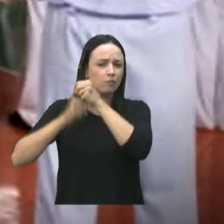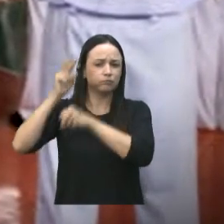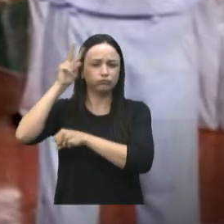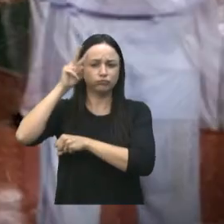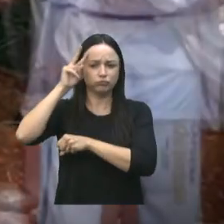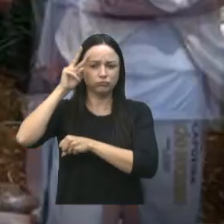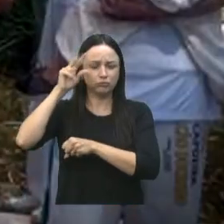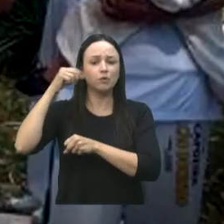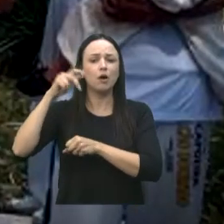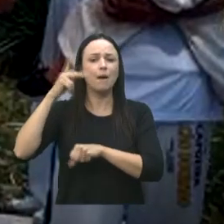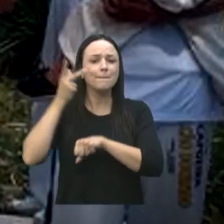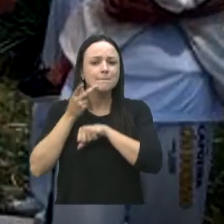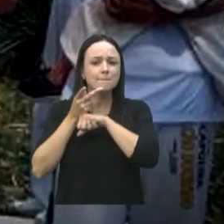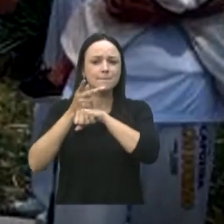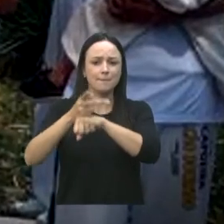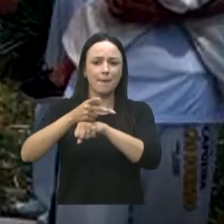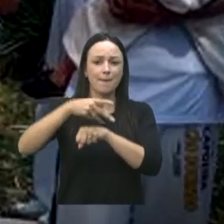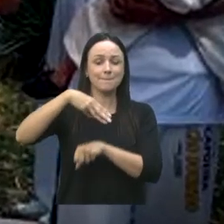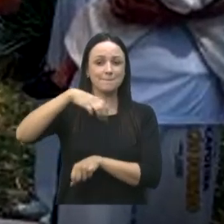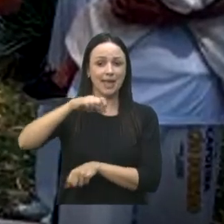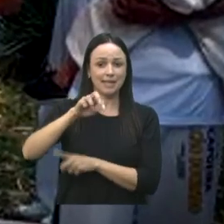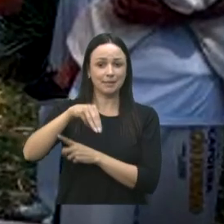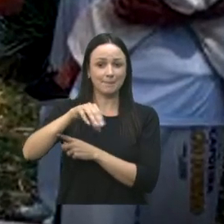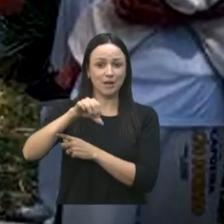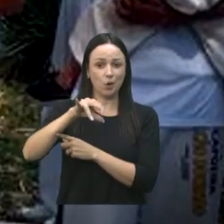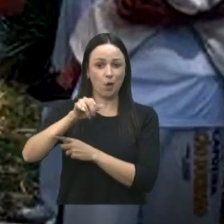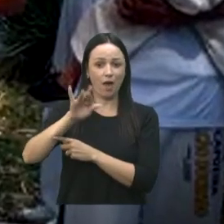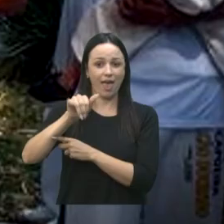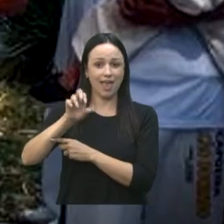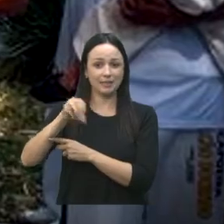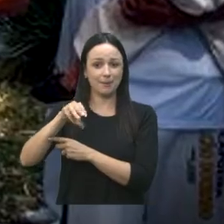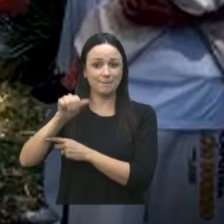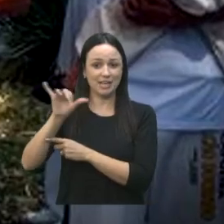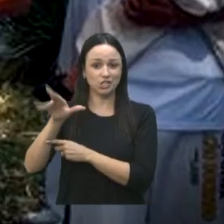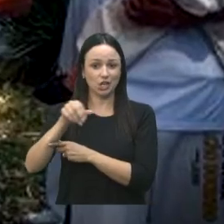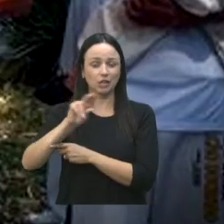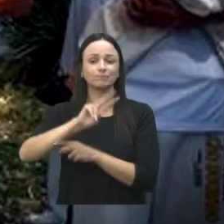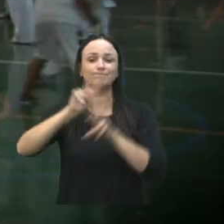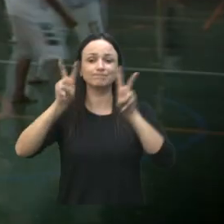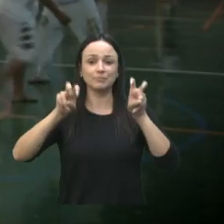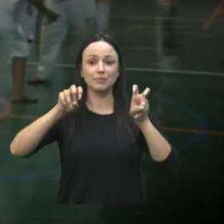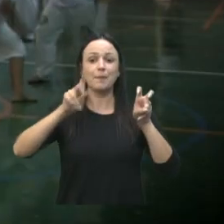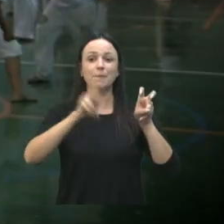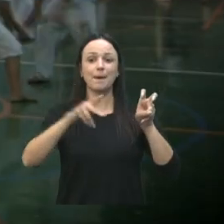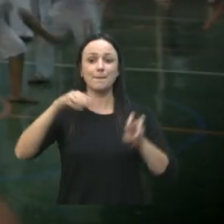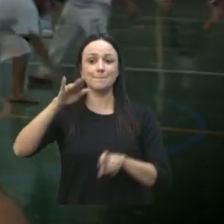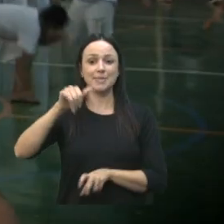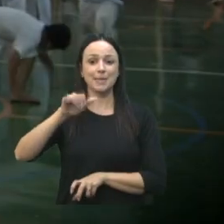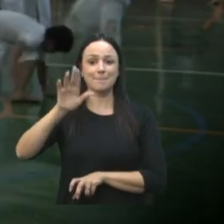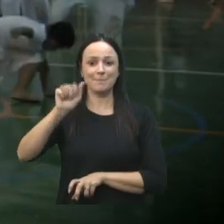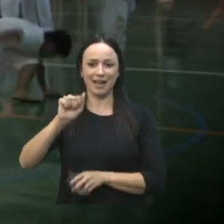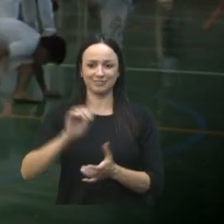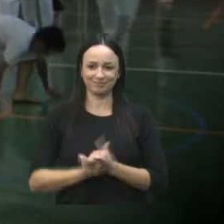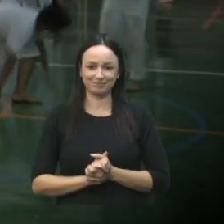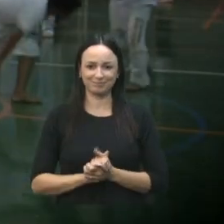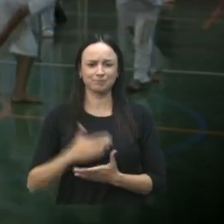prêmio Mestre Manuel dos Reis Machado, o famoso Mestre Bimba. É um prazer estar recebendo essa medalha, né? Mestre